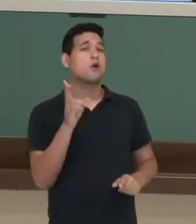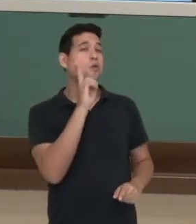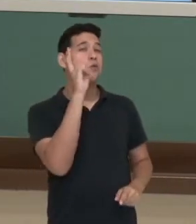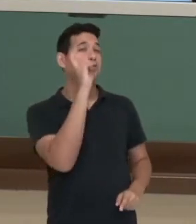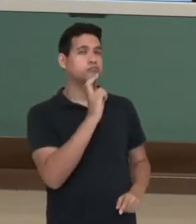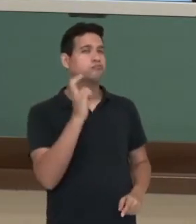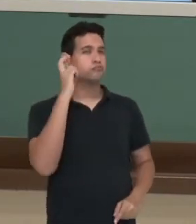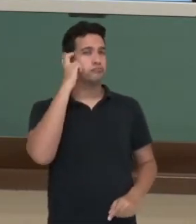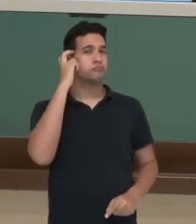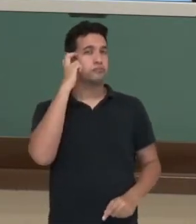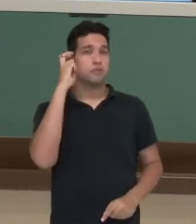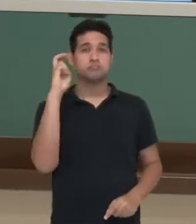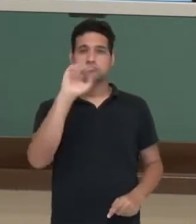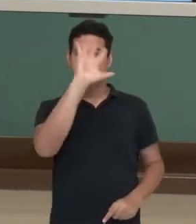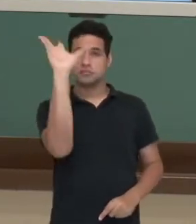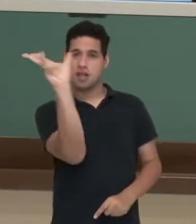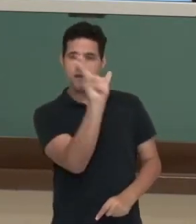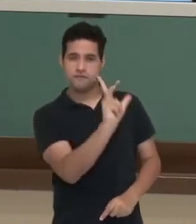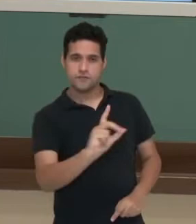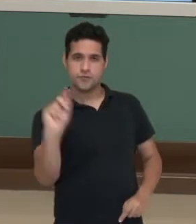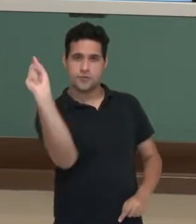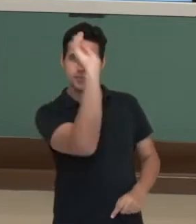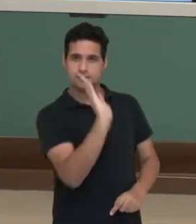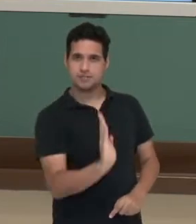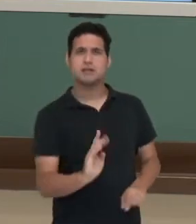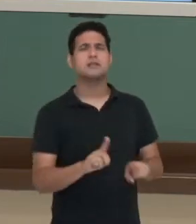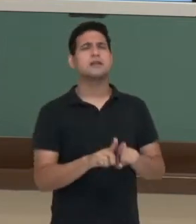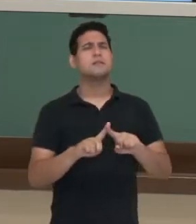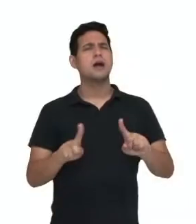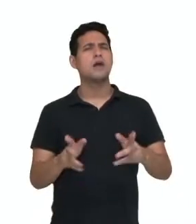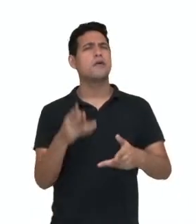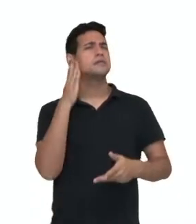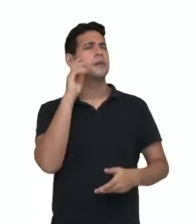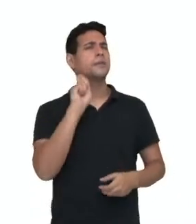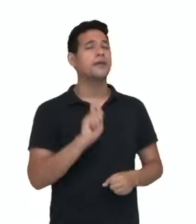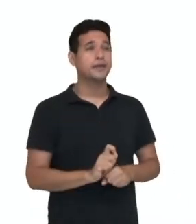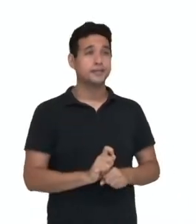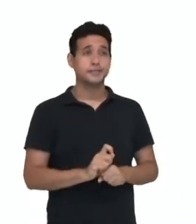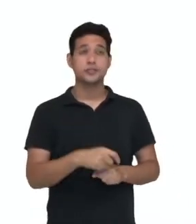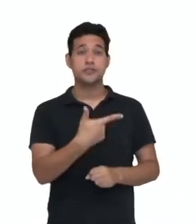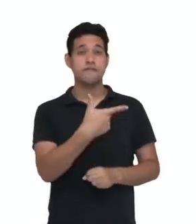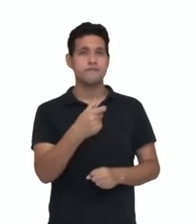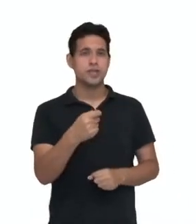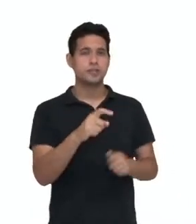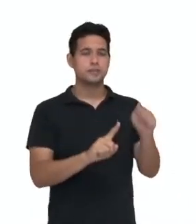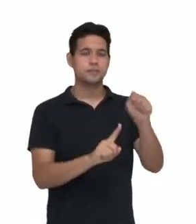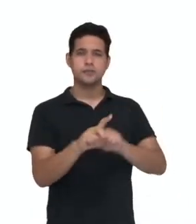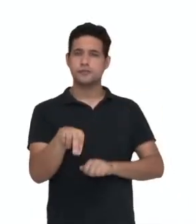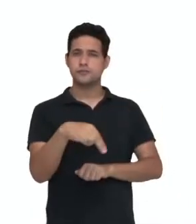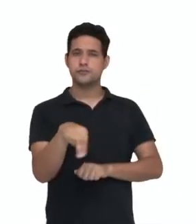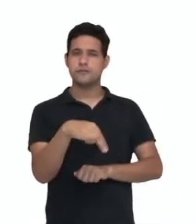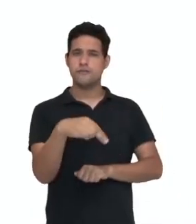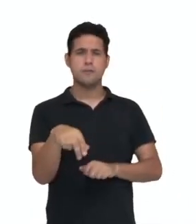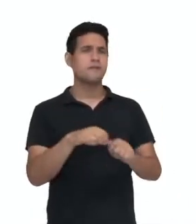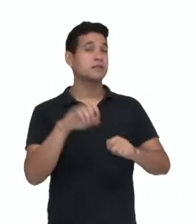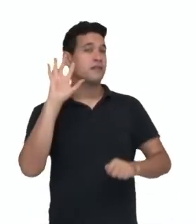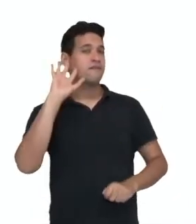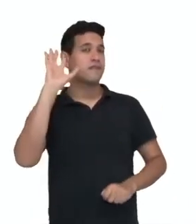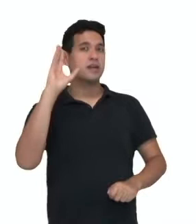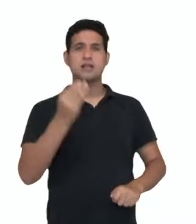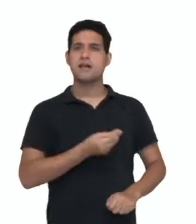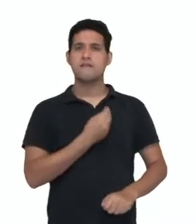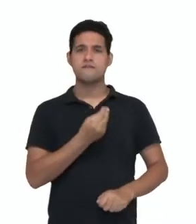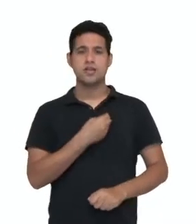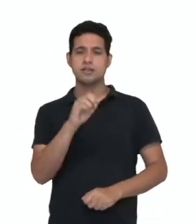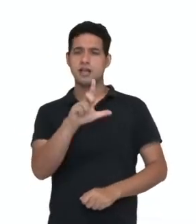afro-brasileira. E agora, sabias que el 20 de noviembre se celebra a vida do líder